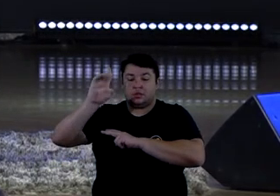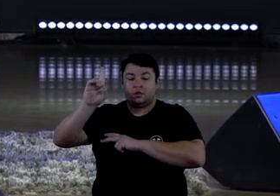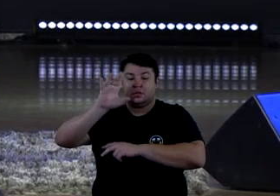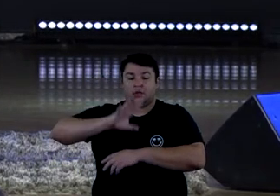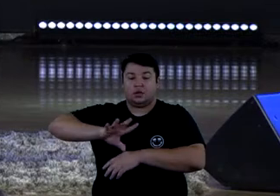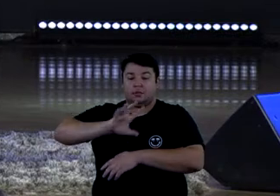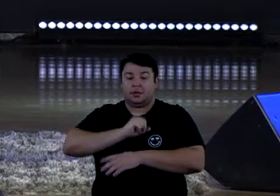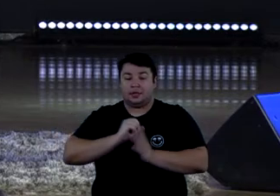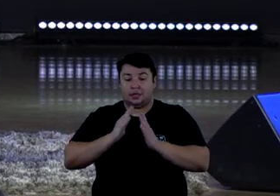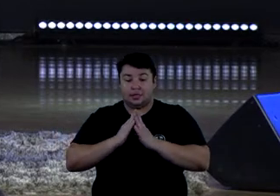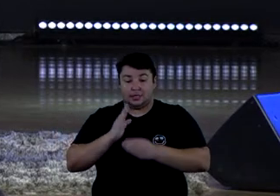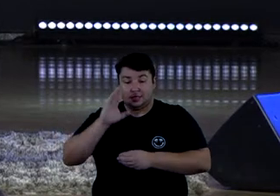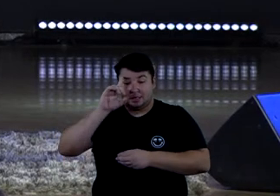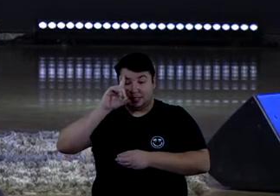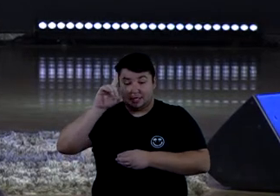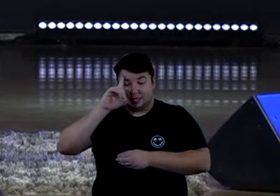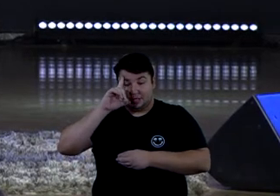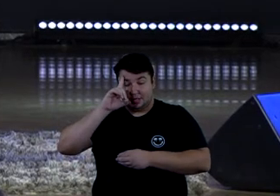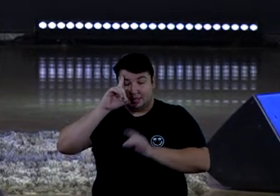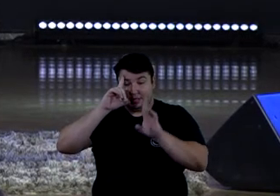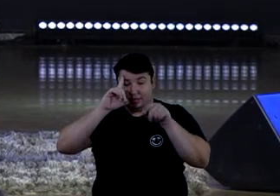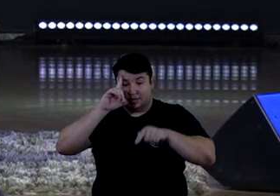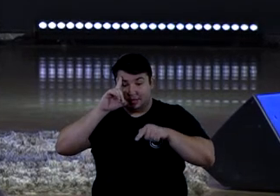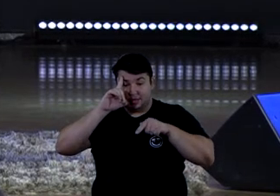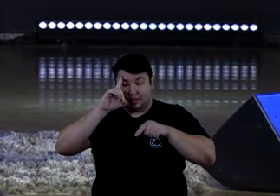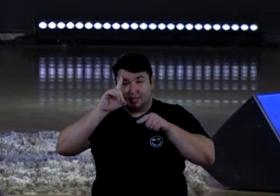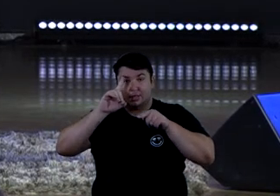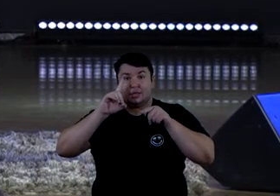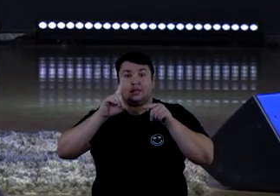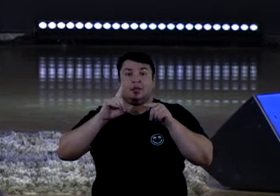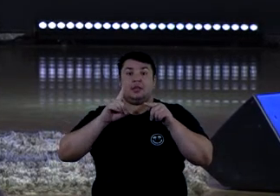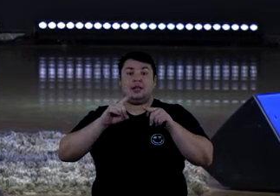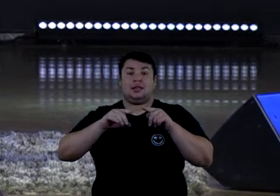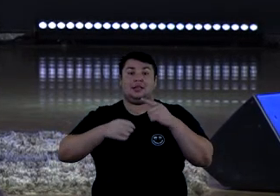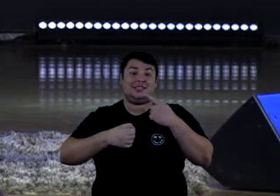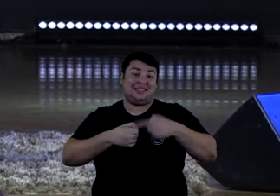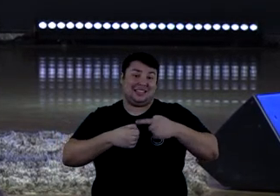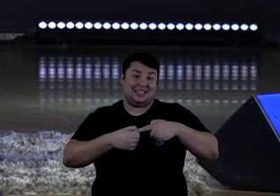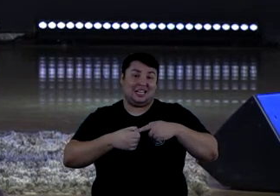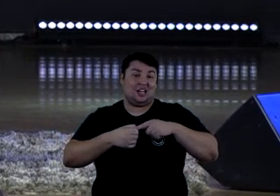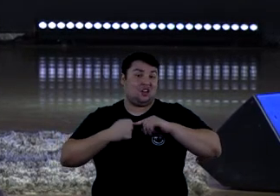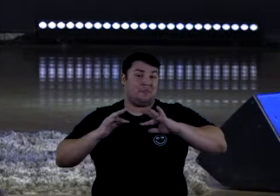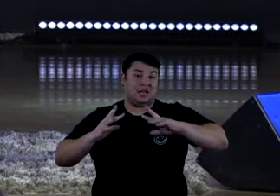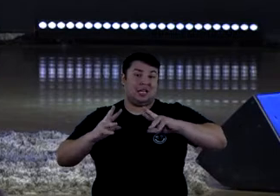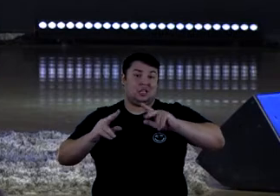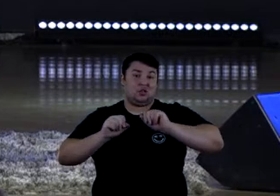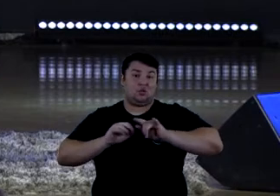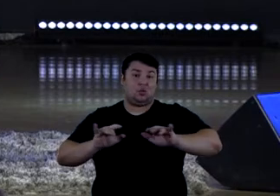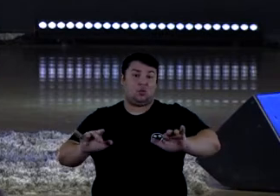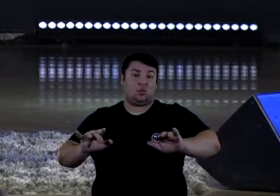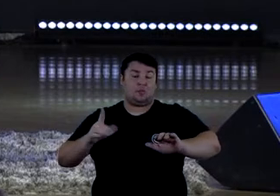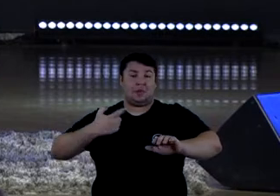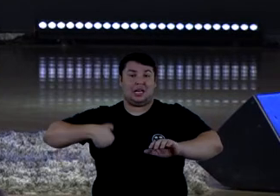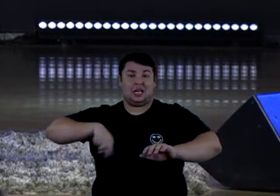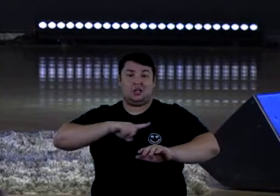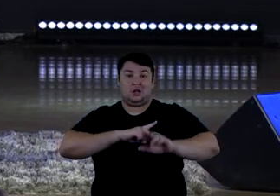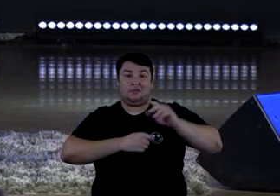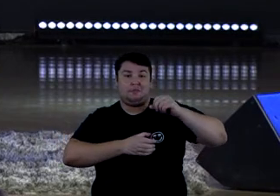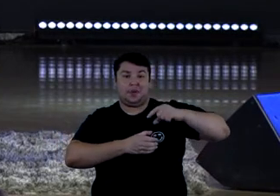não apenas aqui nessa cidade, mas em toda essa região e por onde o Senhor nos designar para sermos